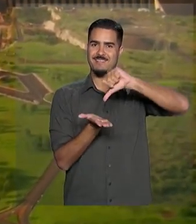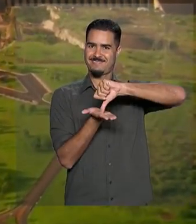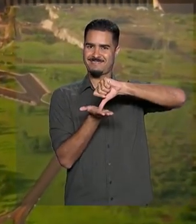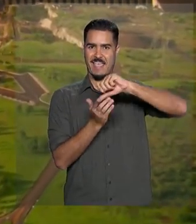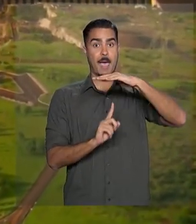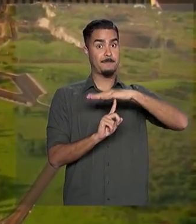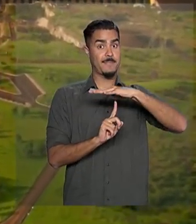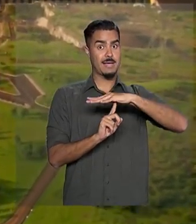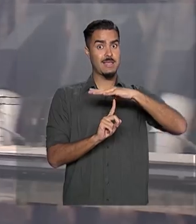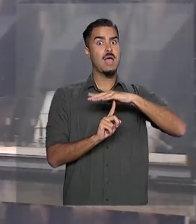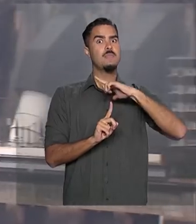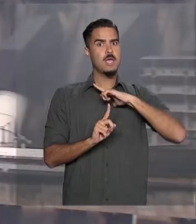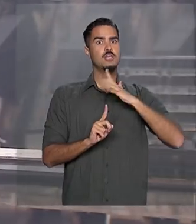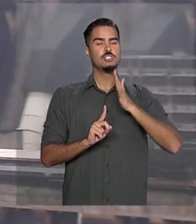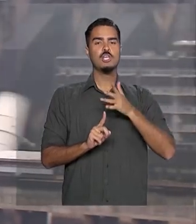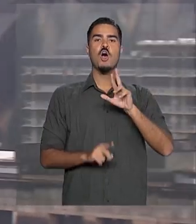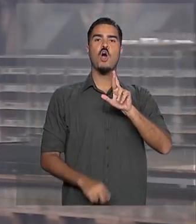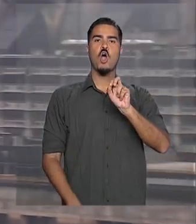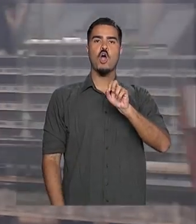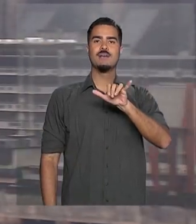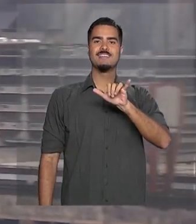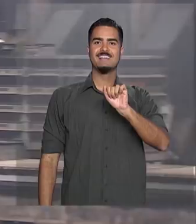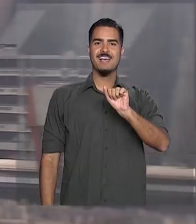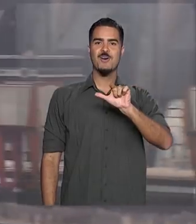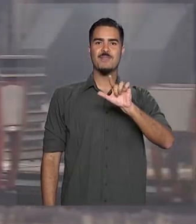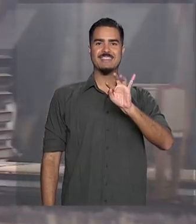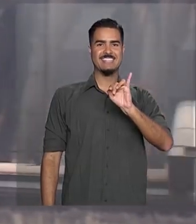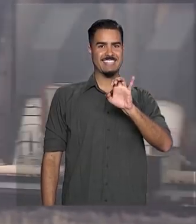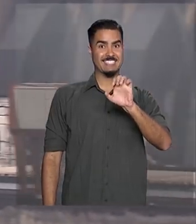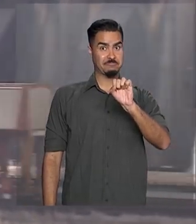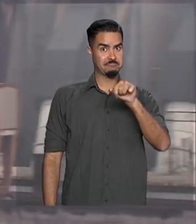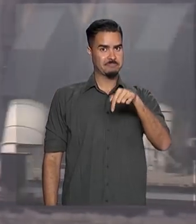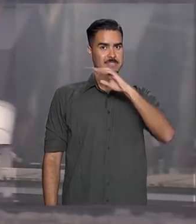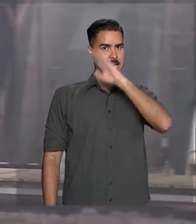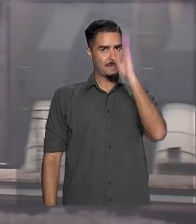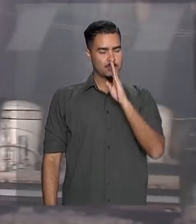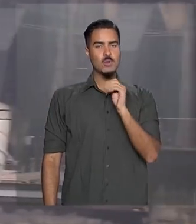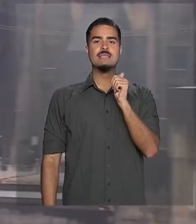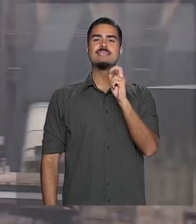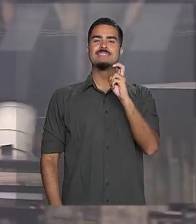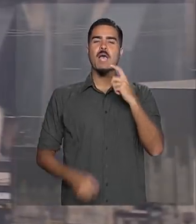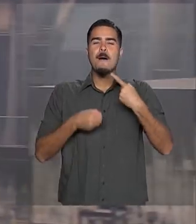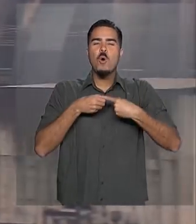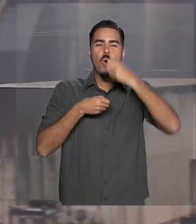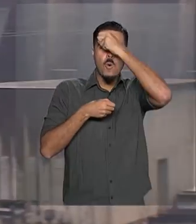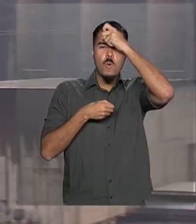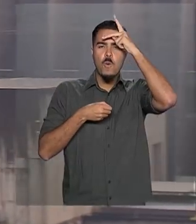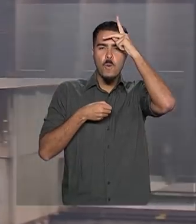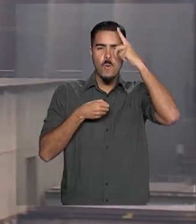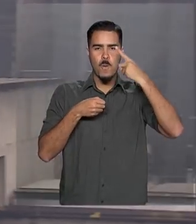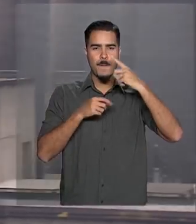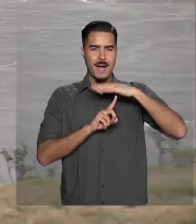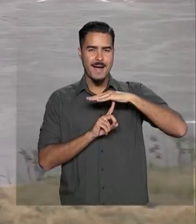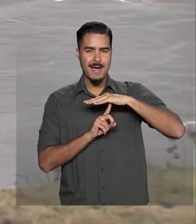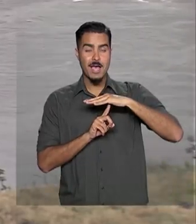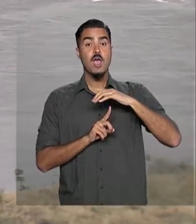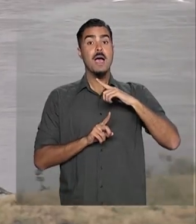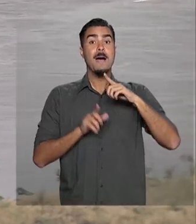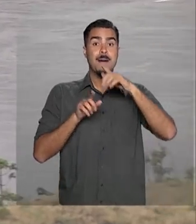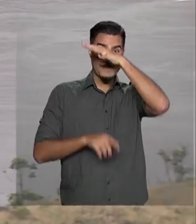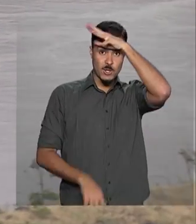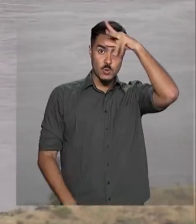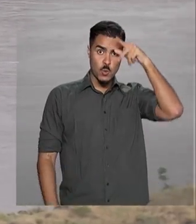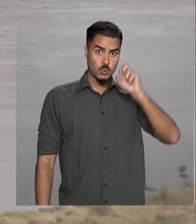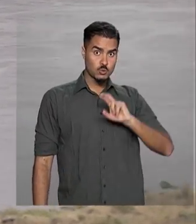gera recursos na forma de royalties. No Brasil, 15 municípios paranaenses e um sul-mato-grossense que